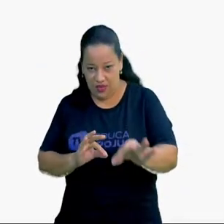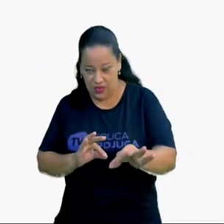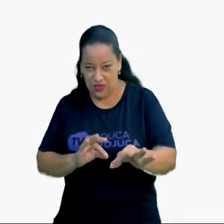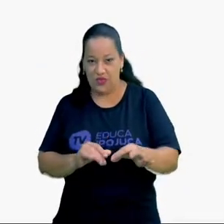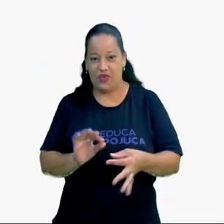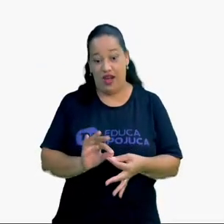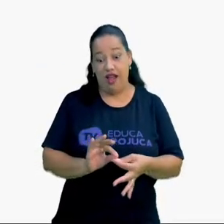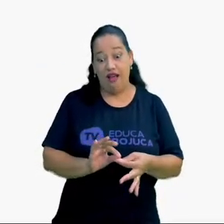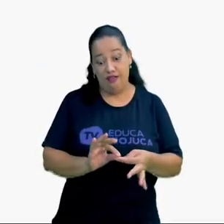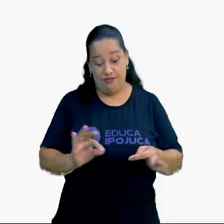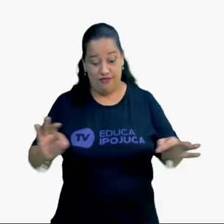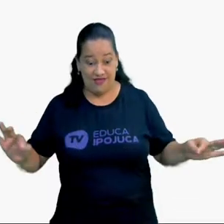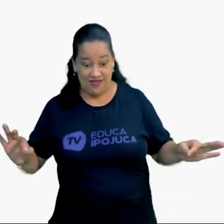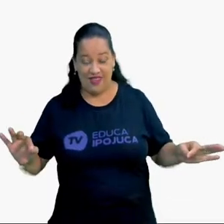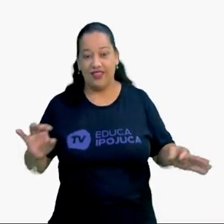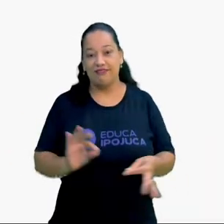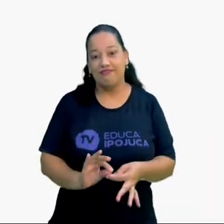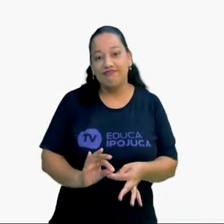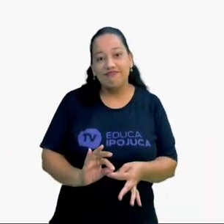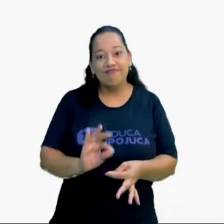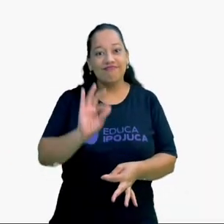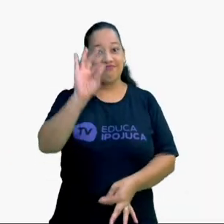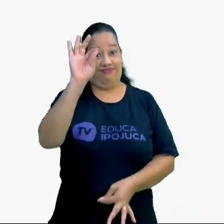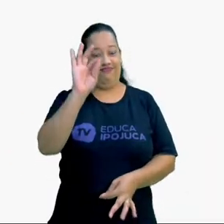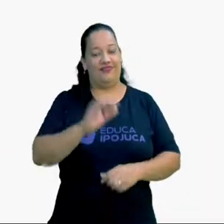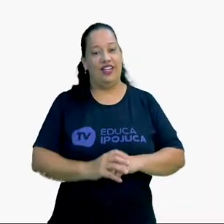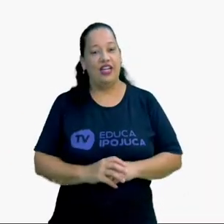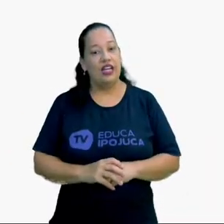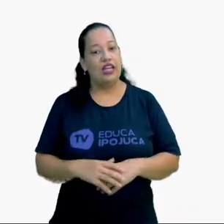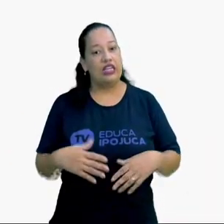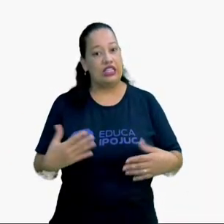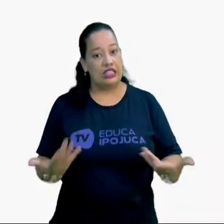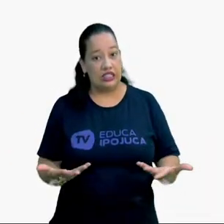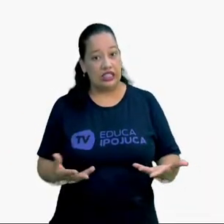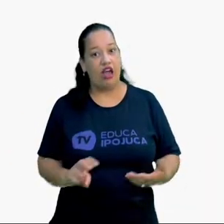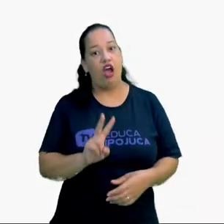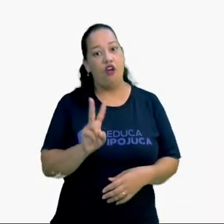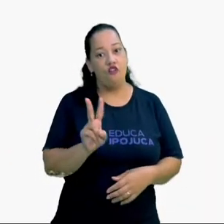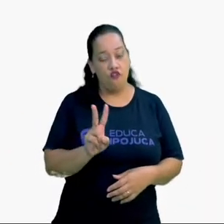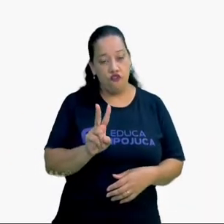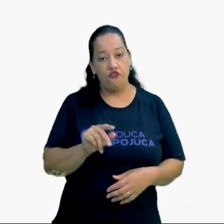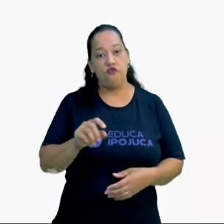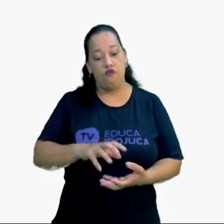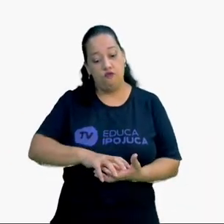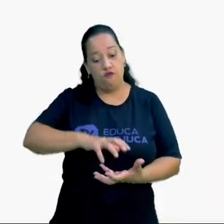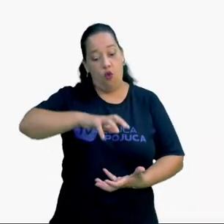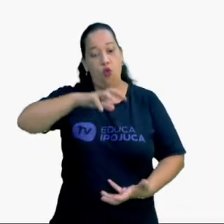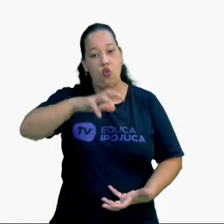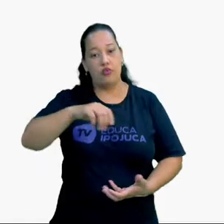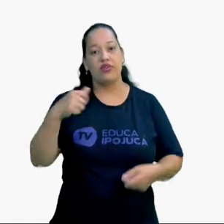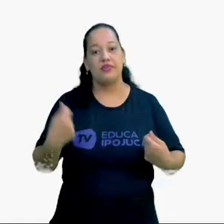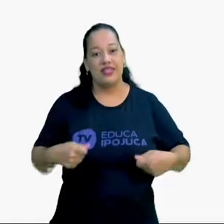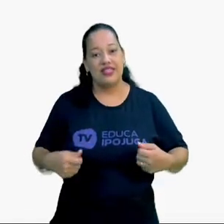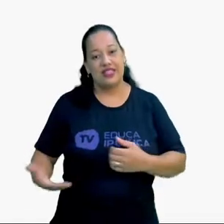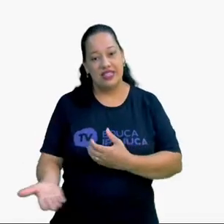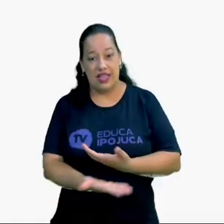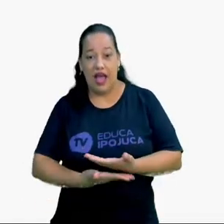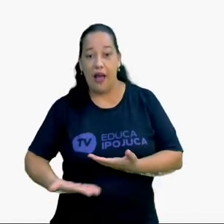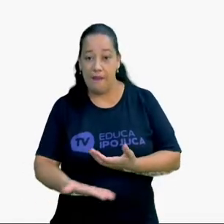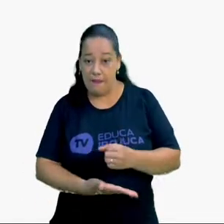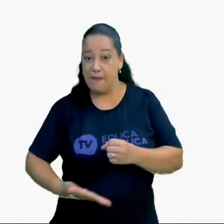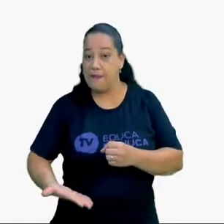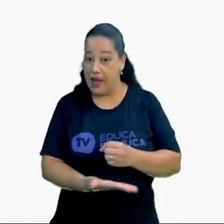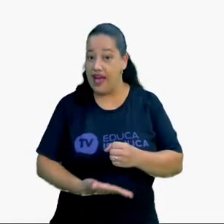e altura. Lembrando que para calcular o volume ou a capacidade é área da base vezes